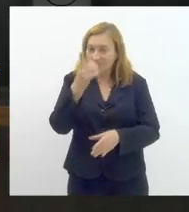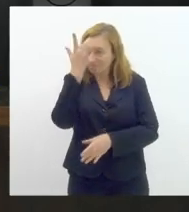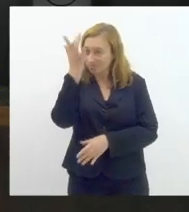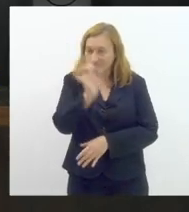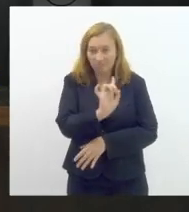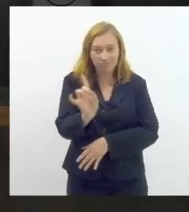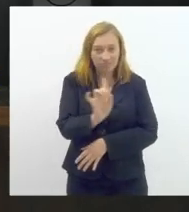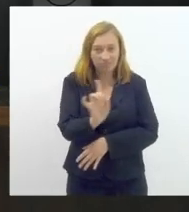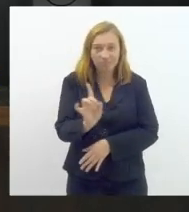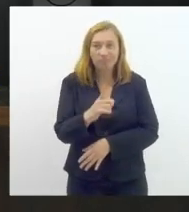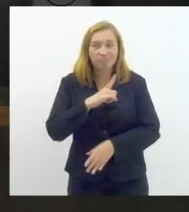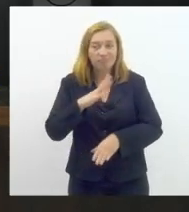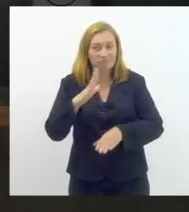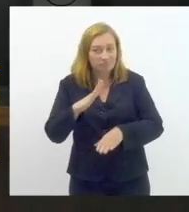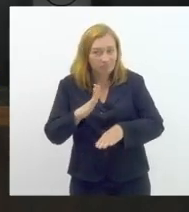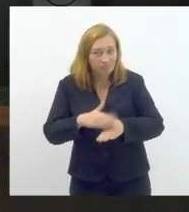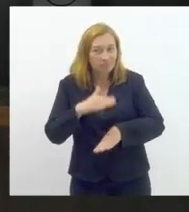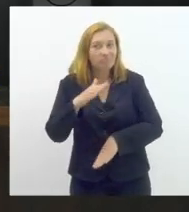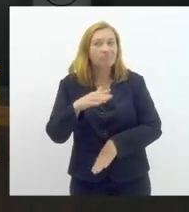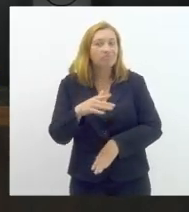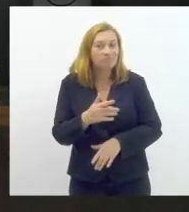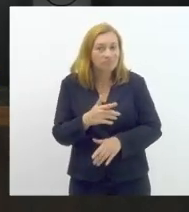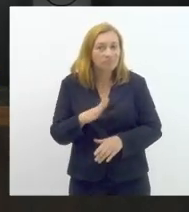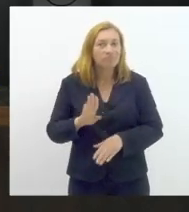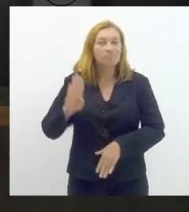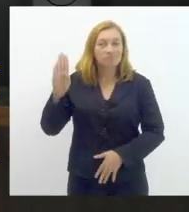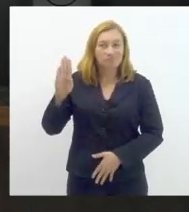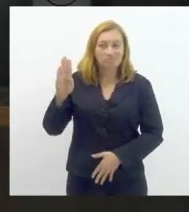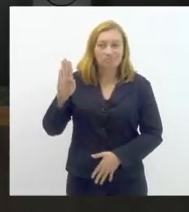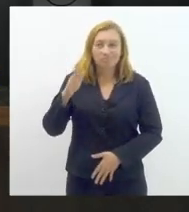não. Tem bastante